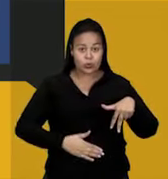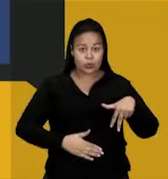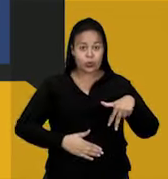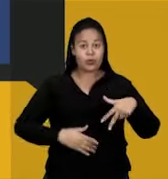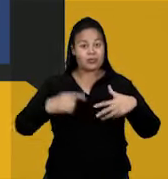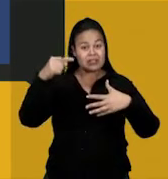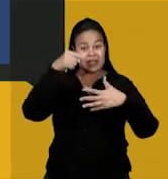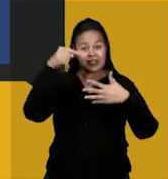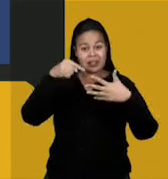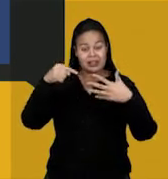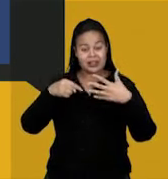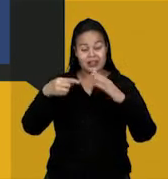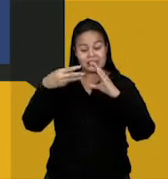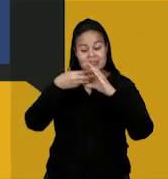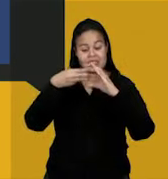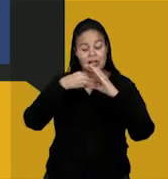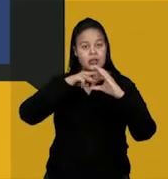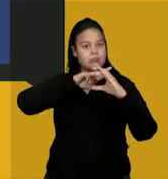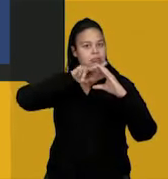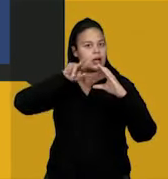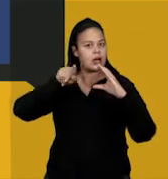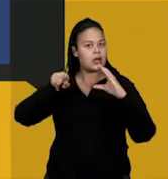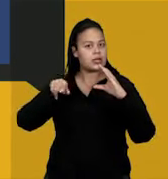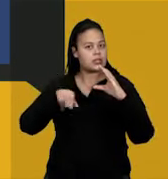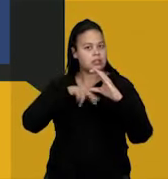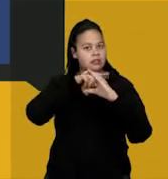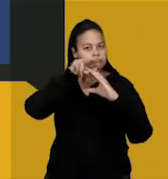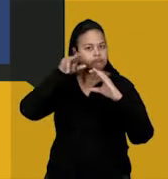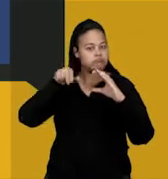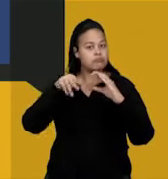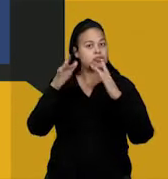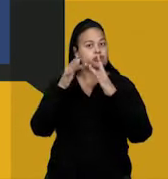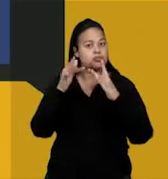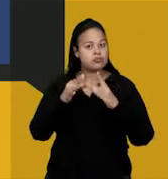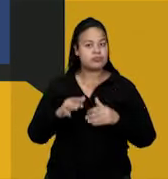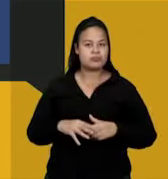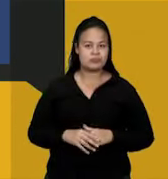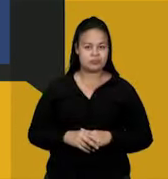com diferentes formas e funções.